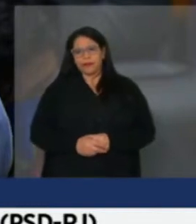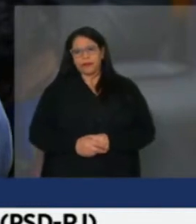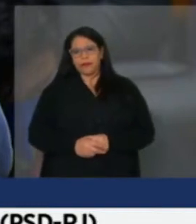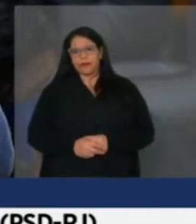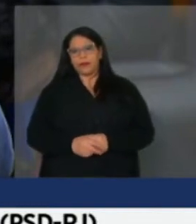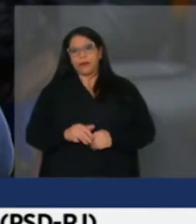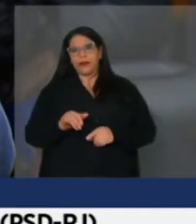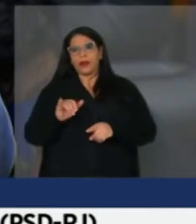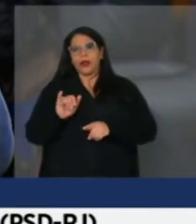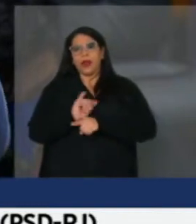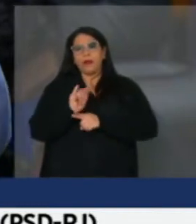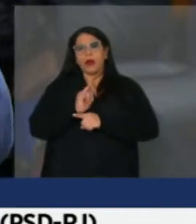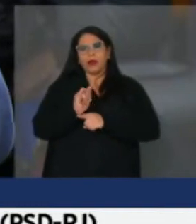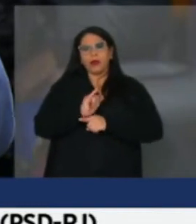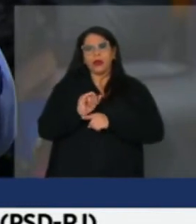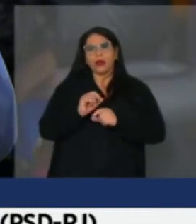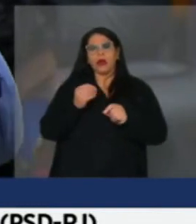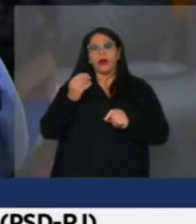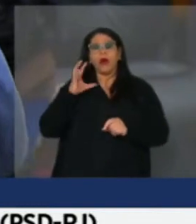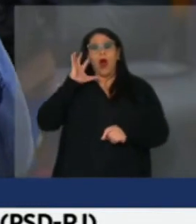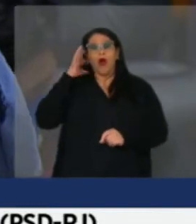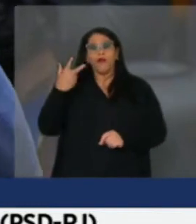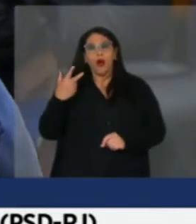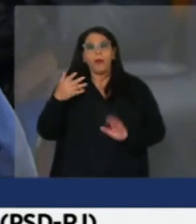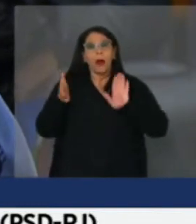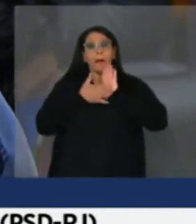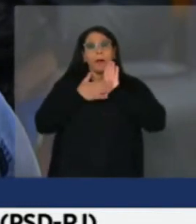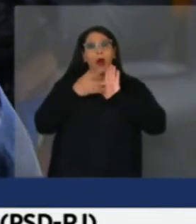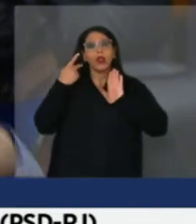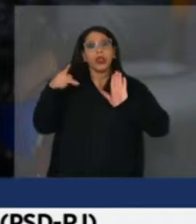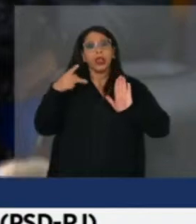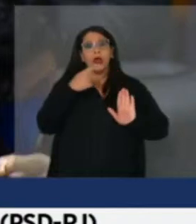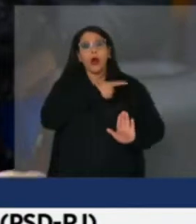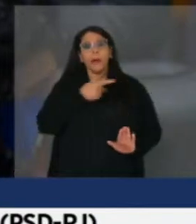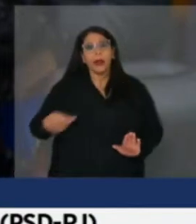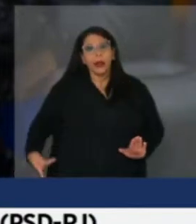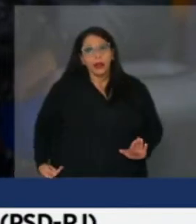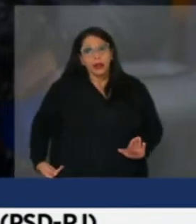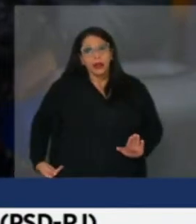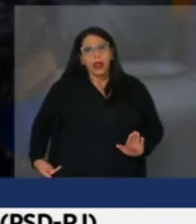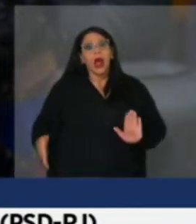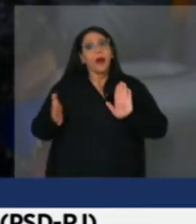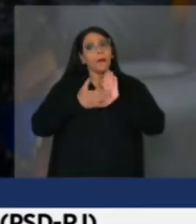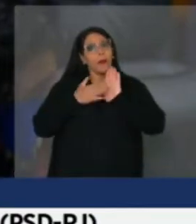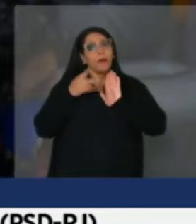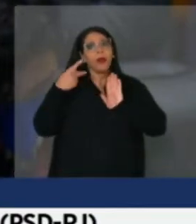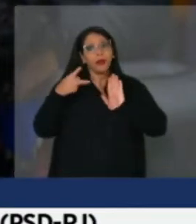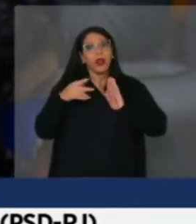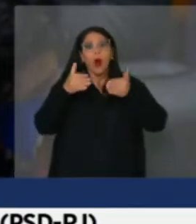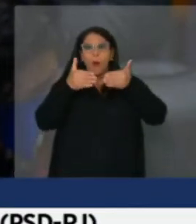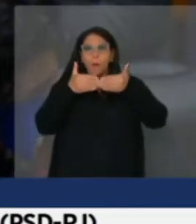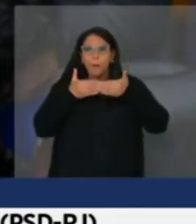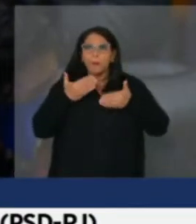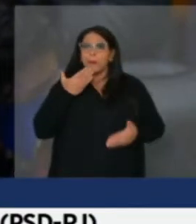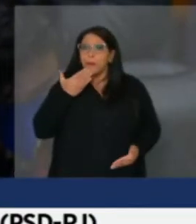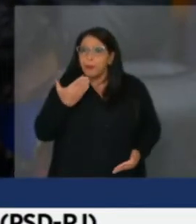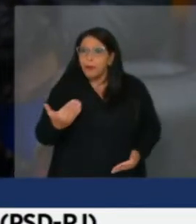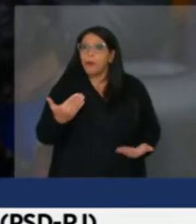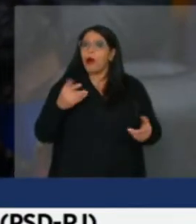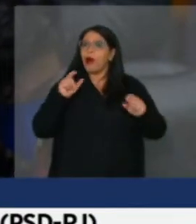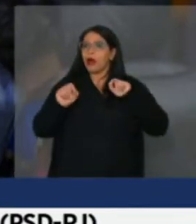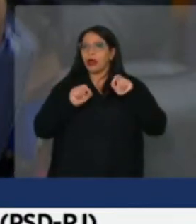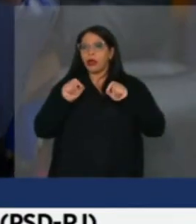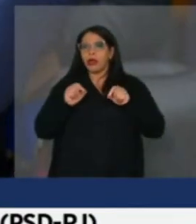Construir uma alternativa conforme Vossa Excelência propôs, inclusive no encaminhamento de Vossa Excelência. Então, o que eu peço a Vossa Excelência?